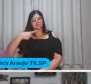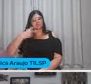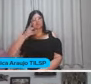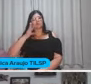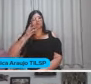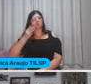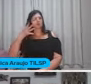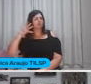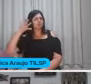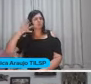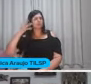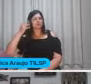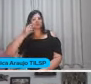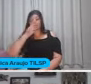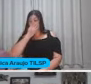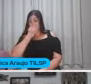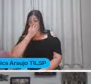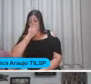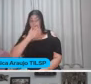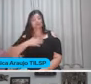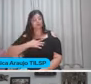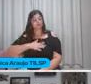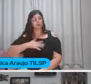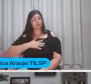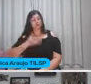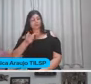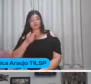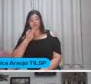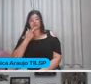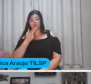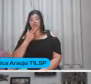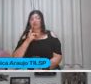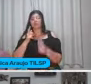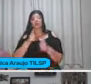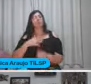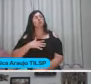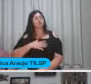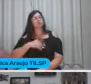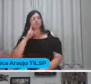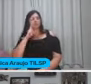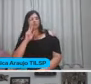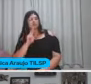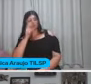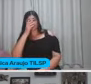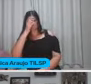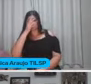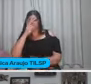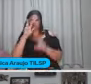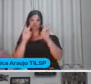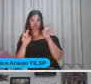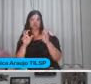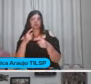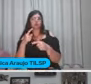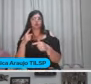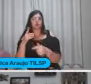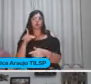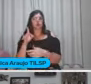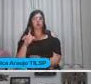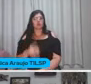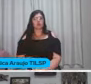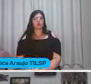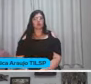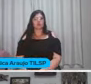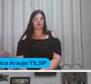palestra por aí Então quem gostou Deixa aí dizendo Que gostou de assistir Que gostou desse tema Porque realmente Uma hora